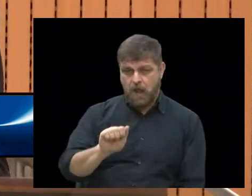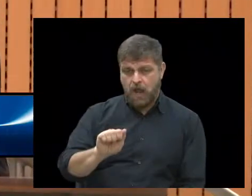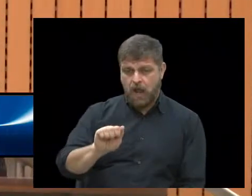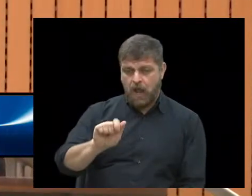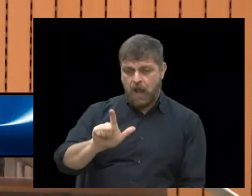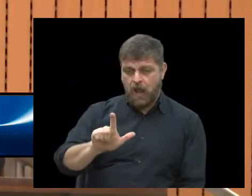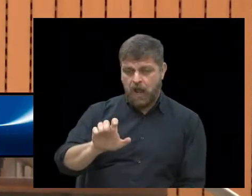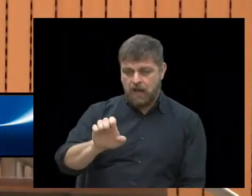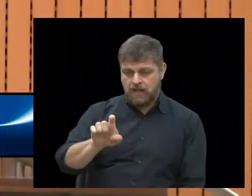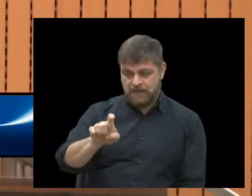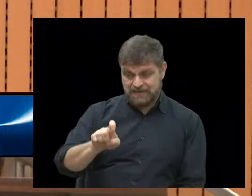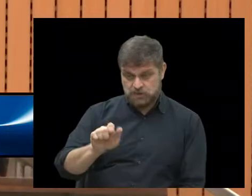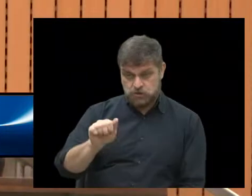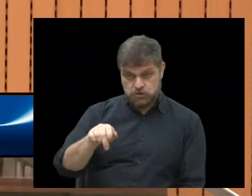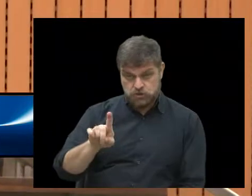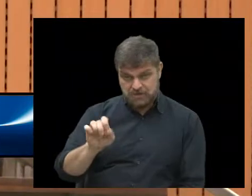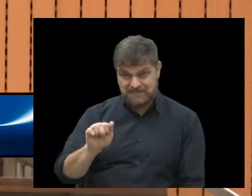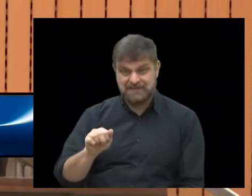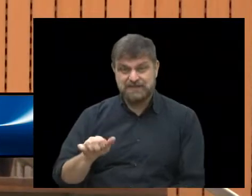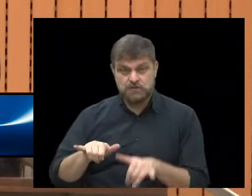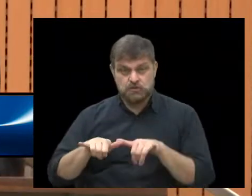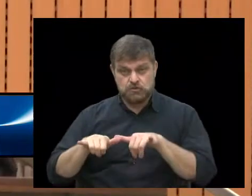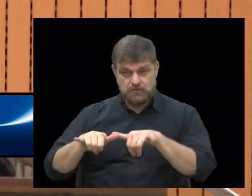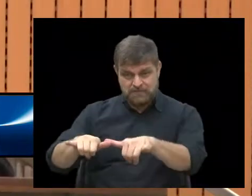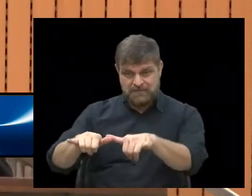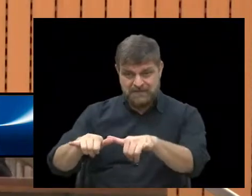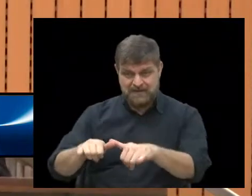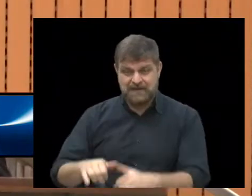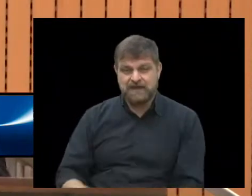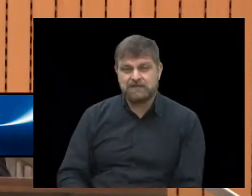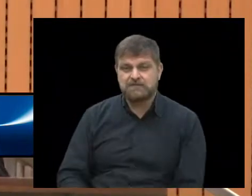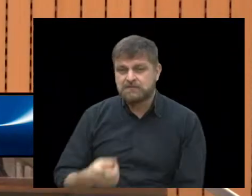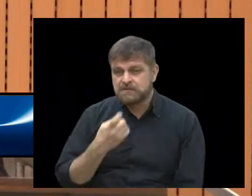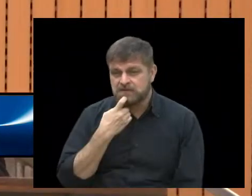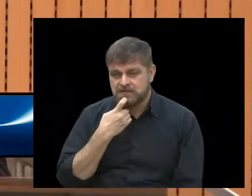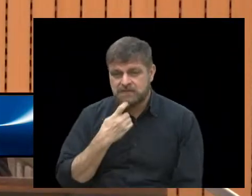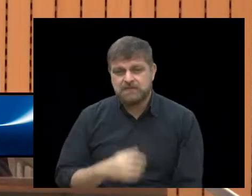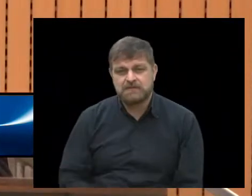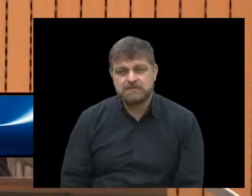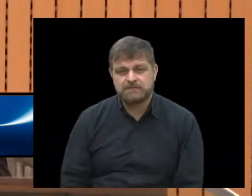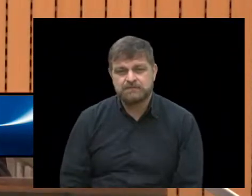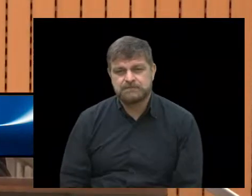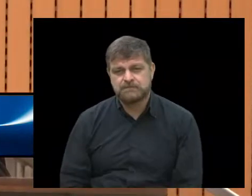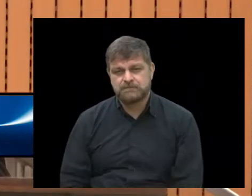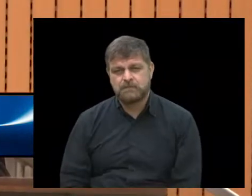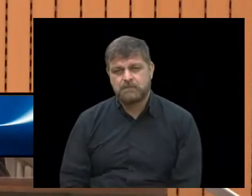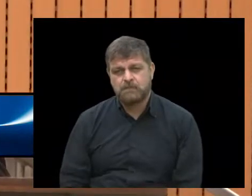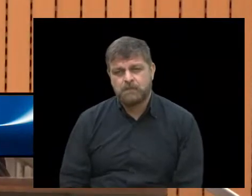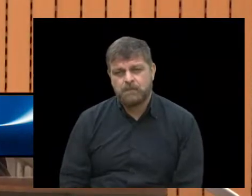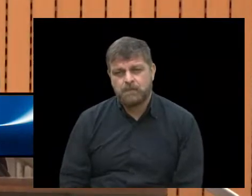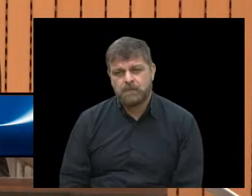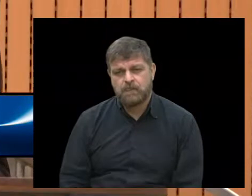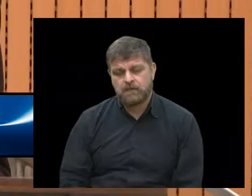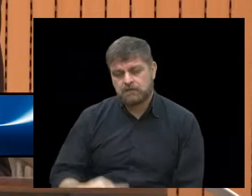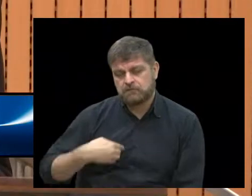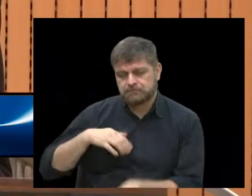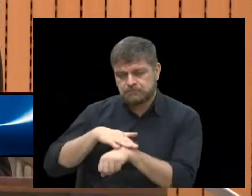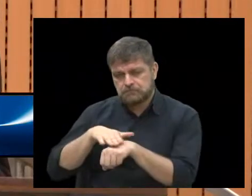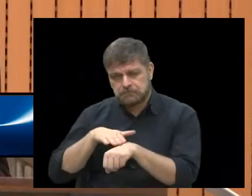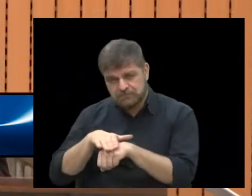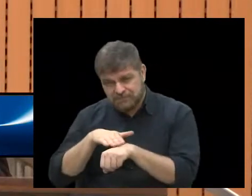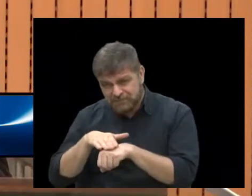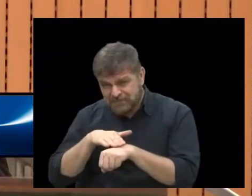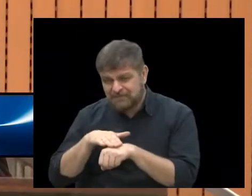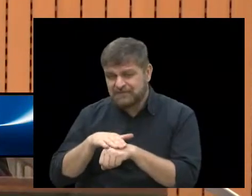do Atacadão, do Mercado Municipal, perdão, e esse vereador aqui vai